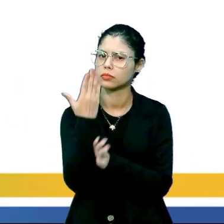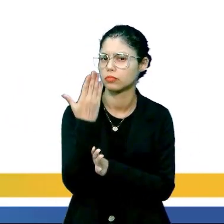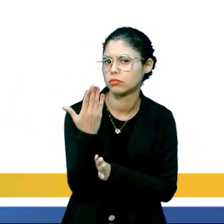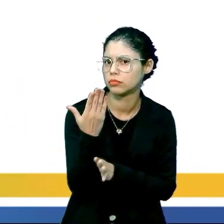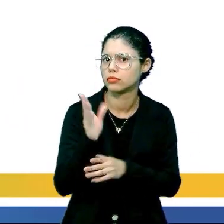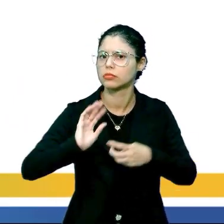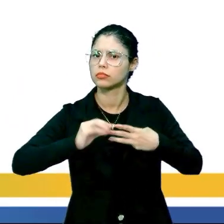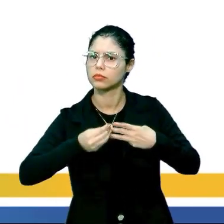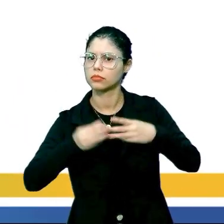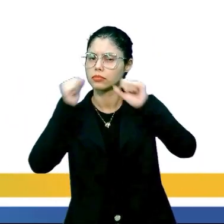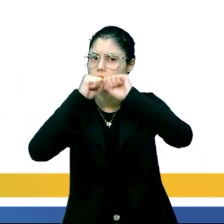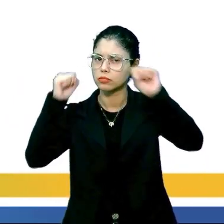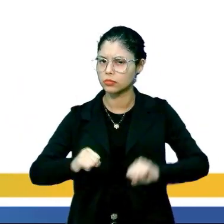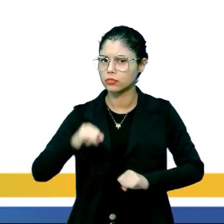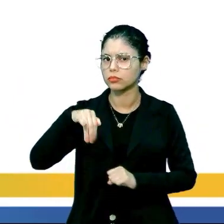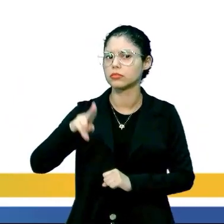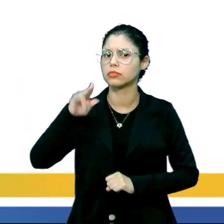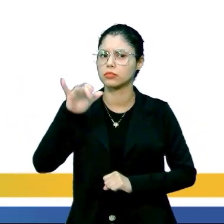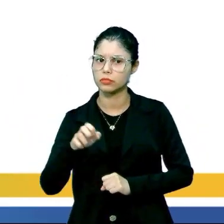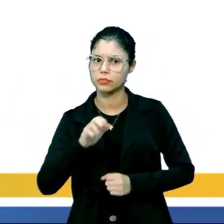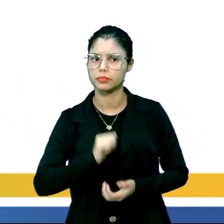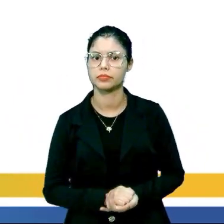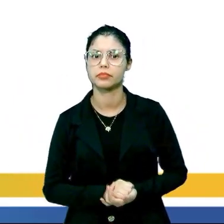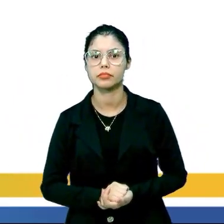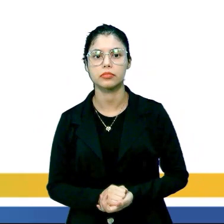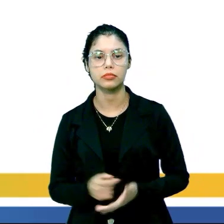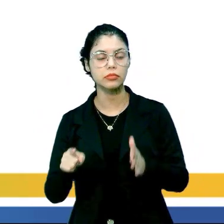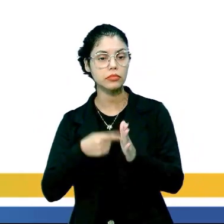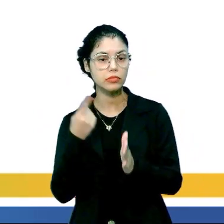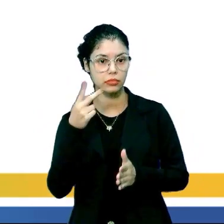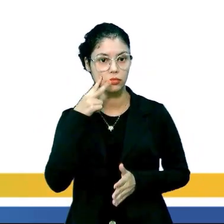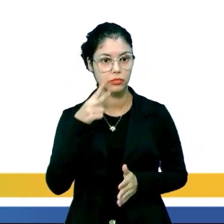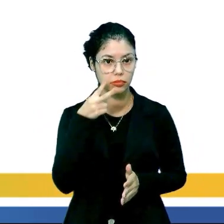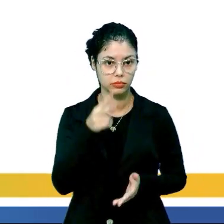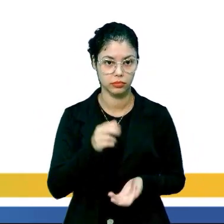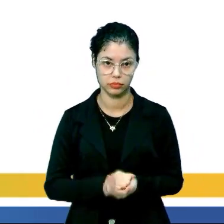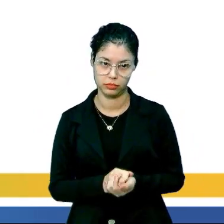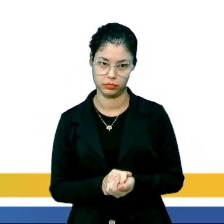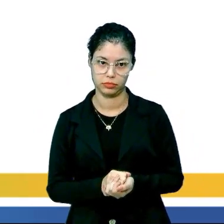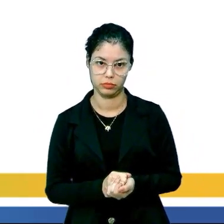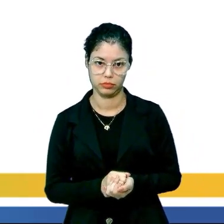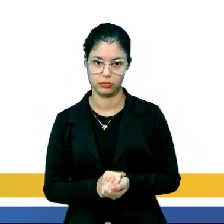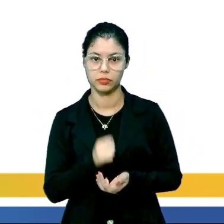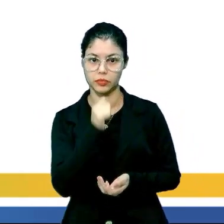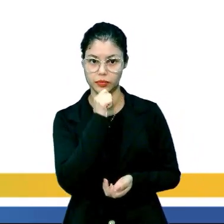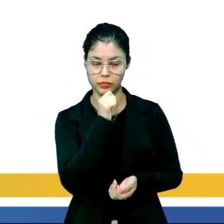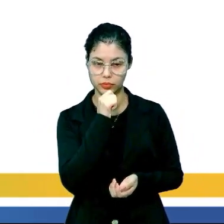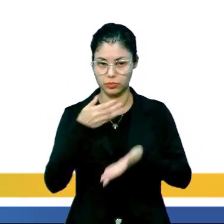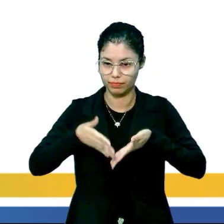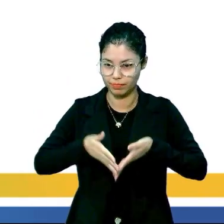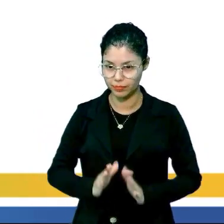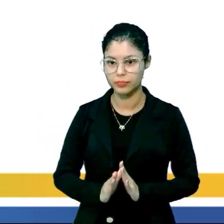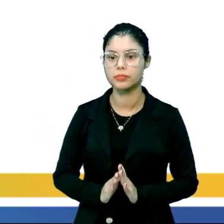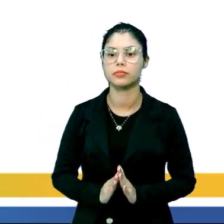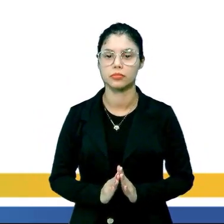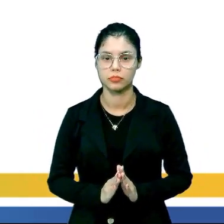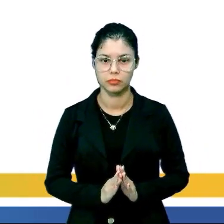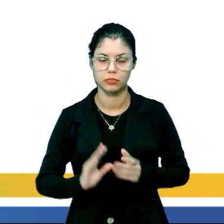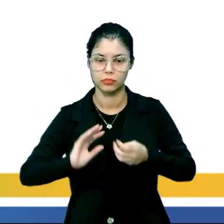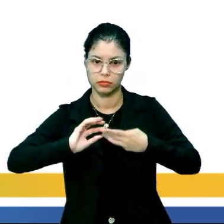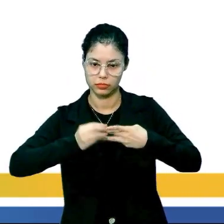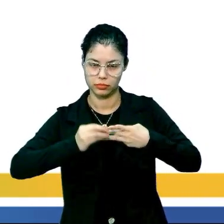seria a origem das células do sistema imune? Primeiramente, pessoal, as células do sistema imune, eles nascem de um tipo